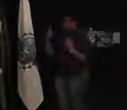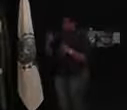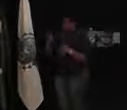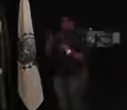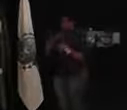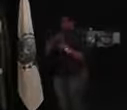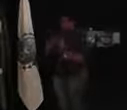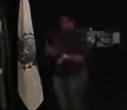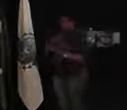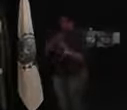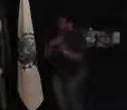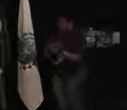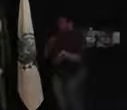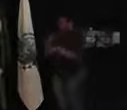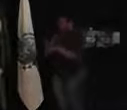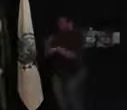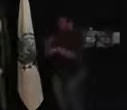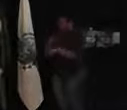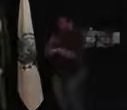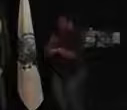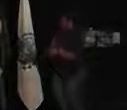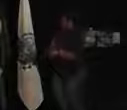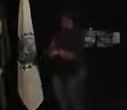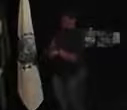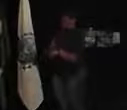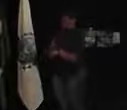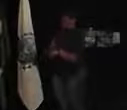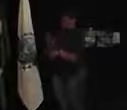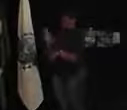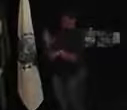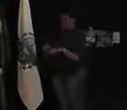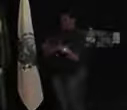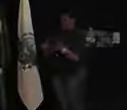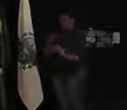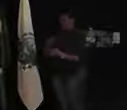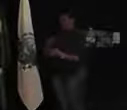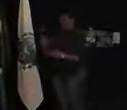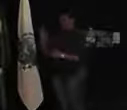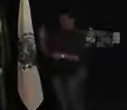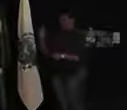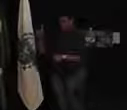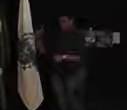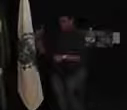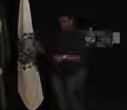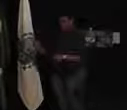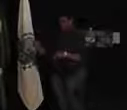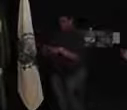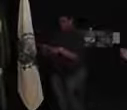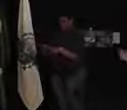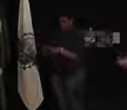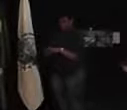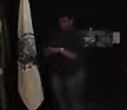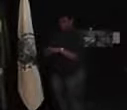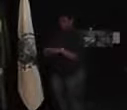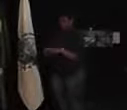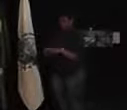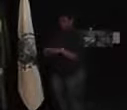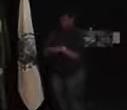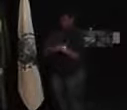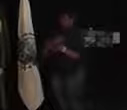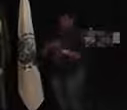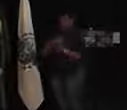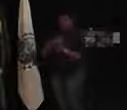atividades, elas devem ser apresentadas para qualquer aluno, TDA ou não TDA, em